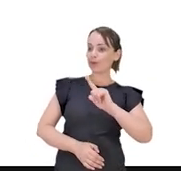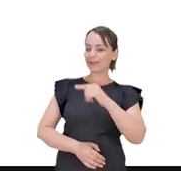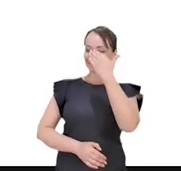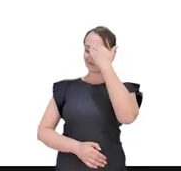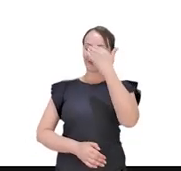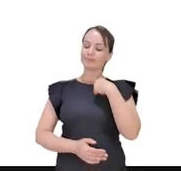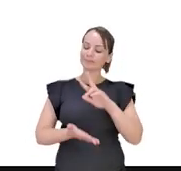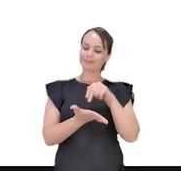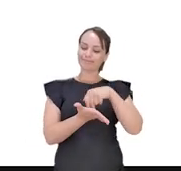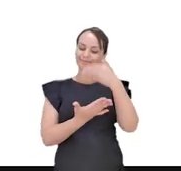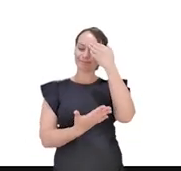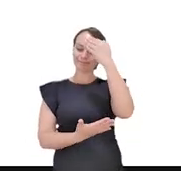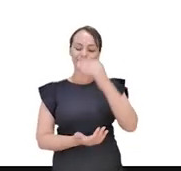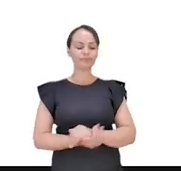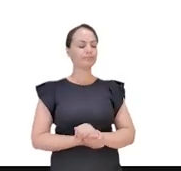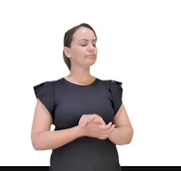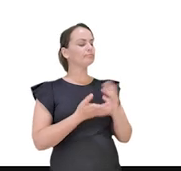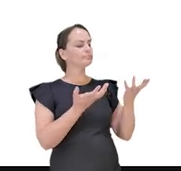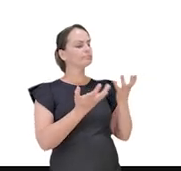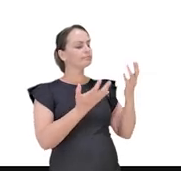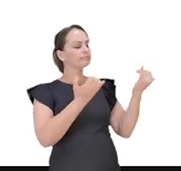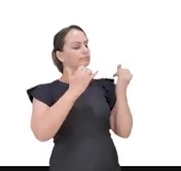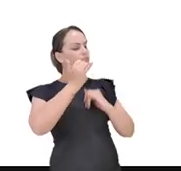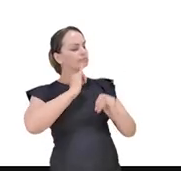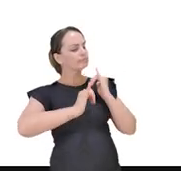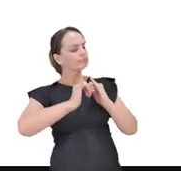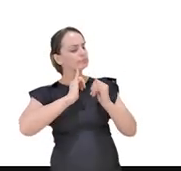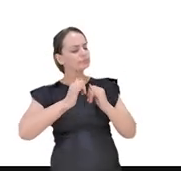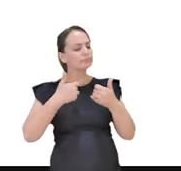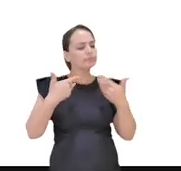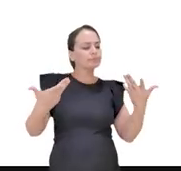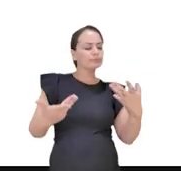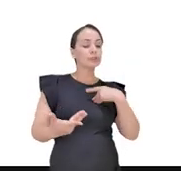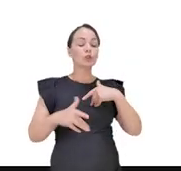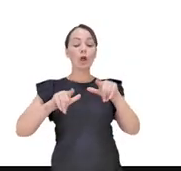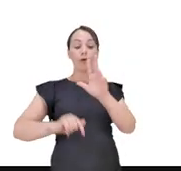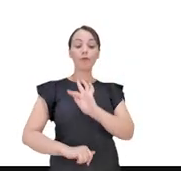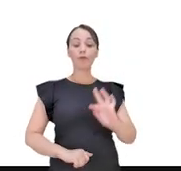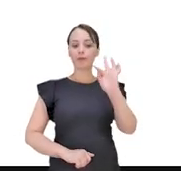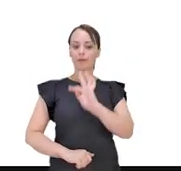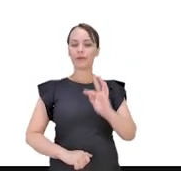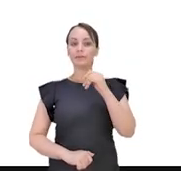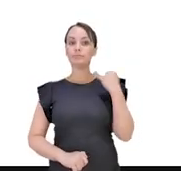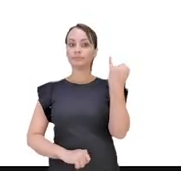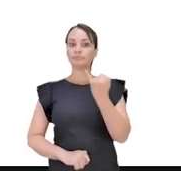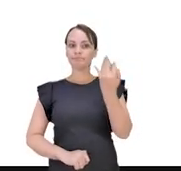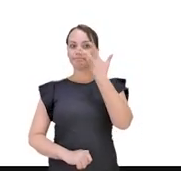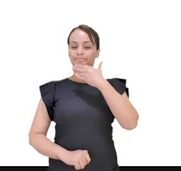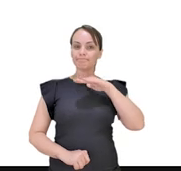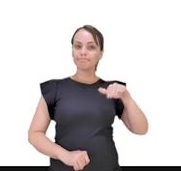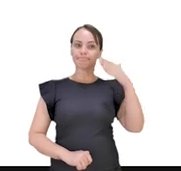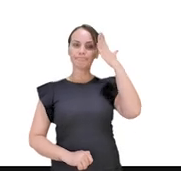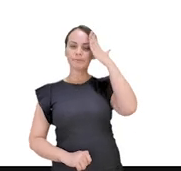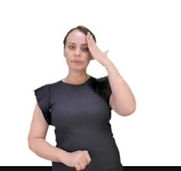pela participação. Eu queria que você contasse para todo mundo qual é a sua formação. É importante até que a criançada saiba,